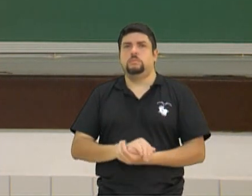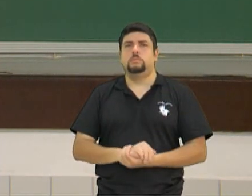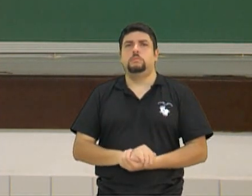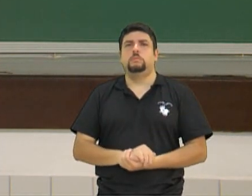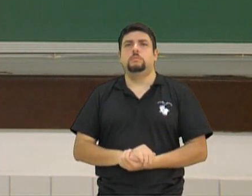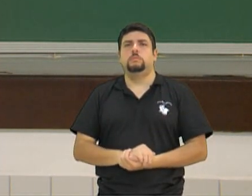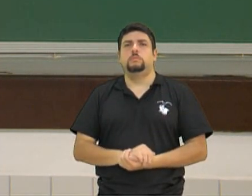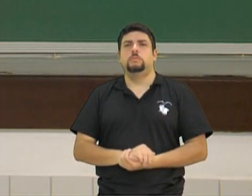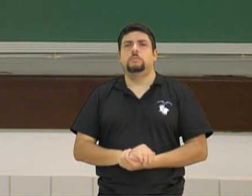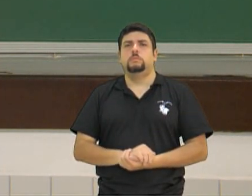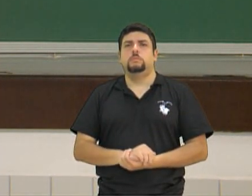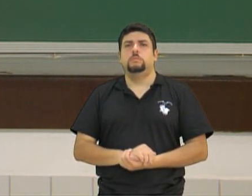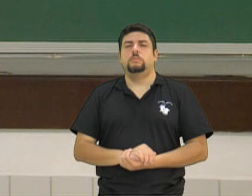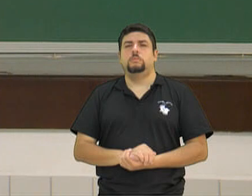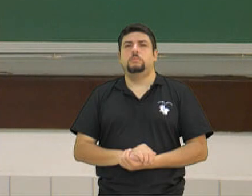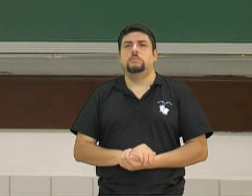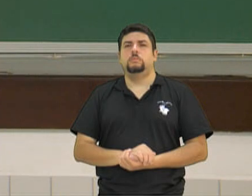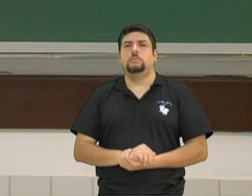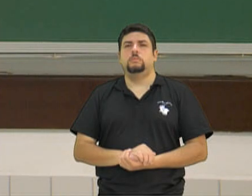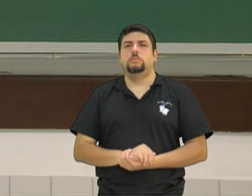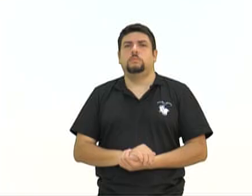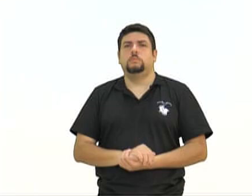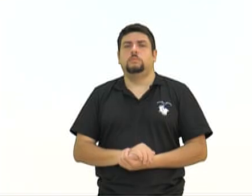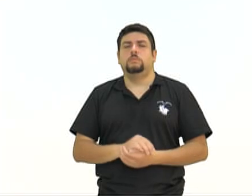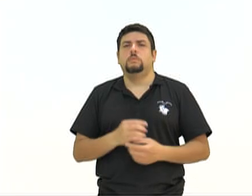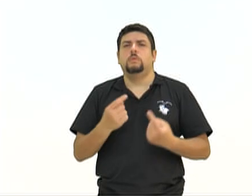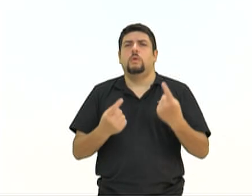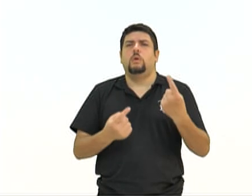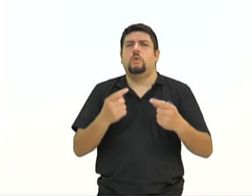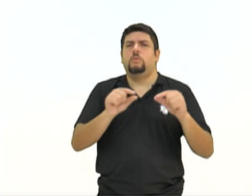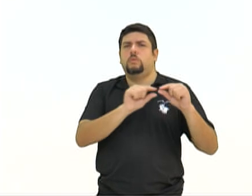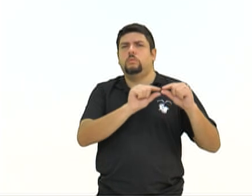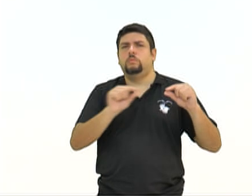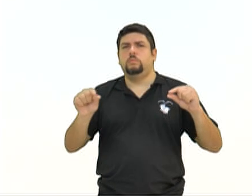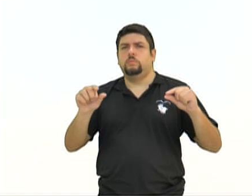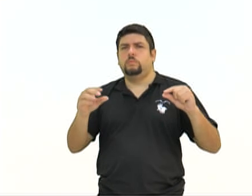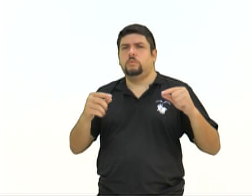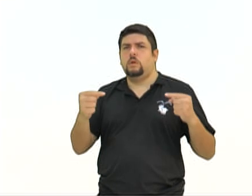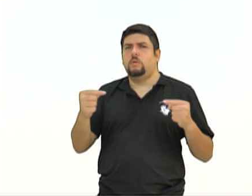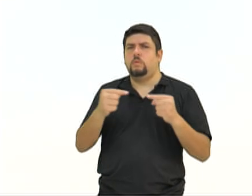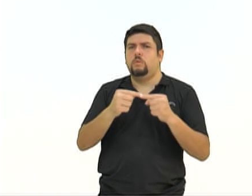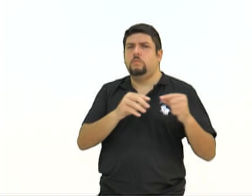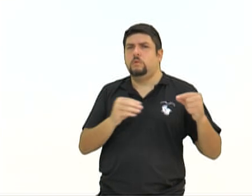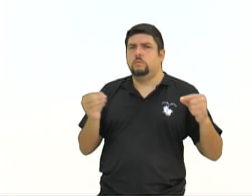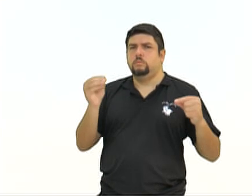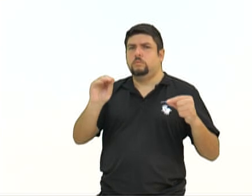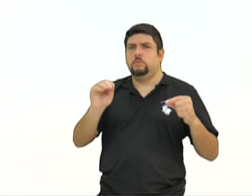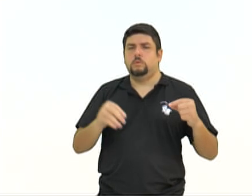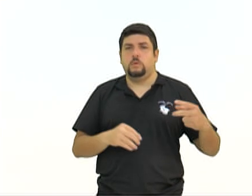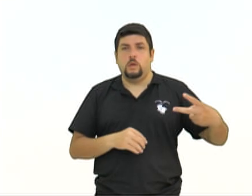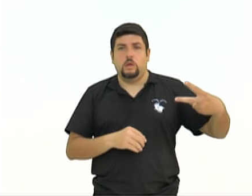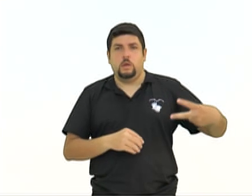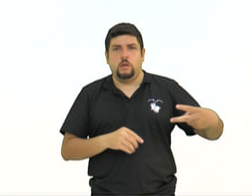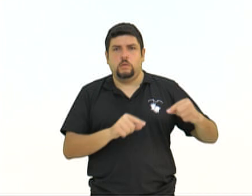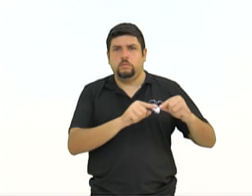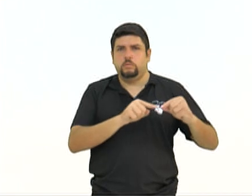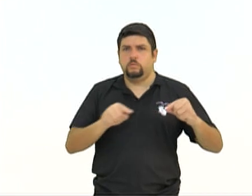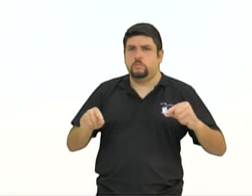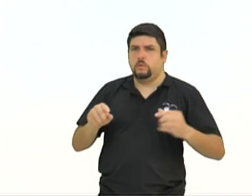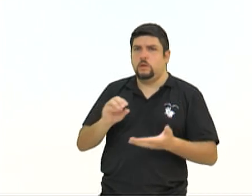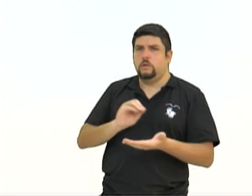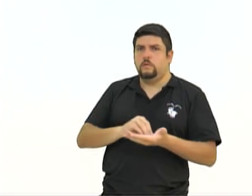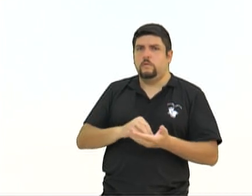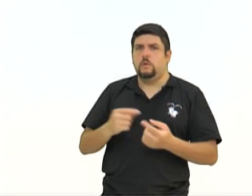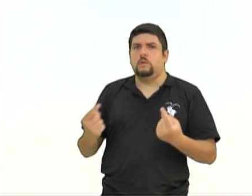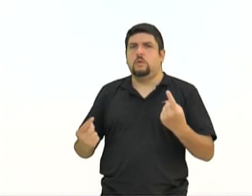completa a primeira lacuna, perdão? E a número 2, e quanto à segunda lacuna? Qual é a opção que preenche a segunda lacuna?